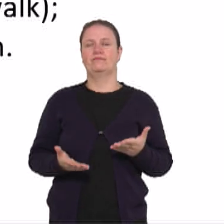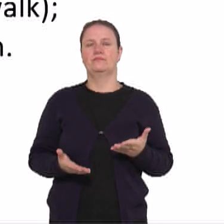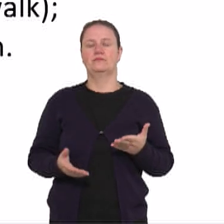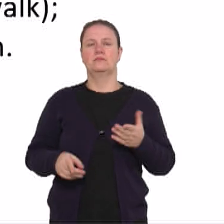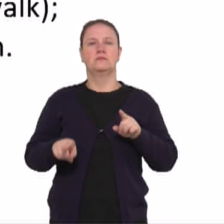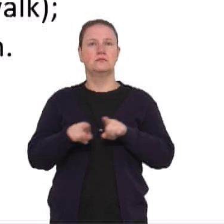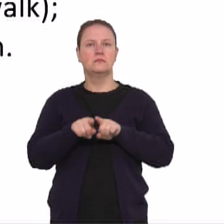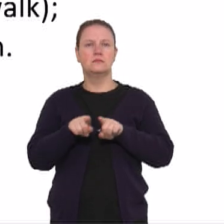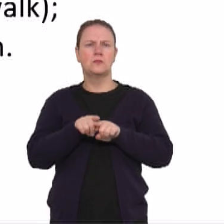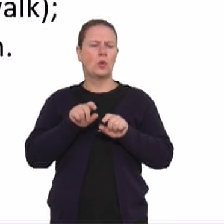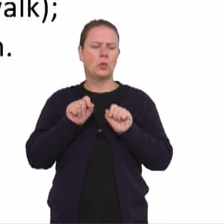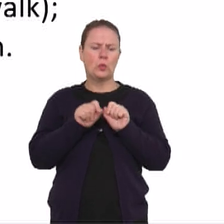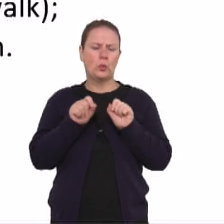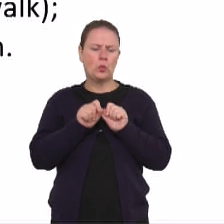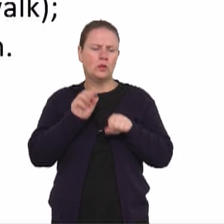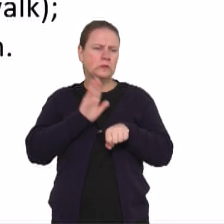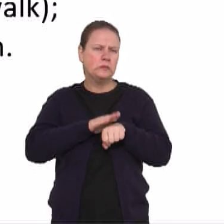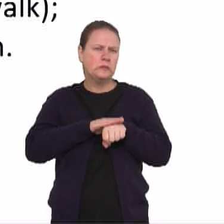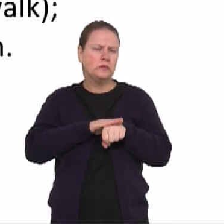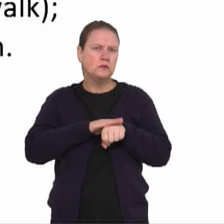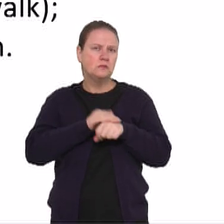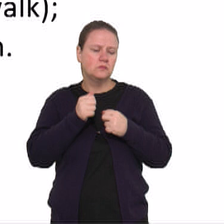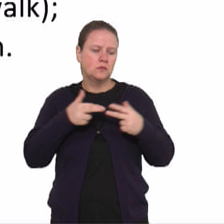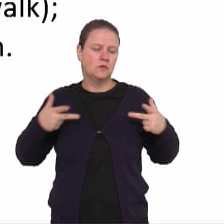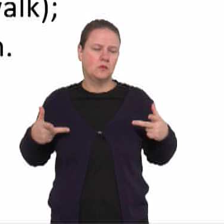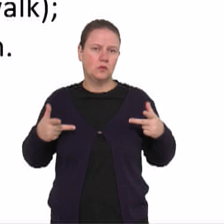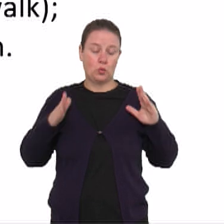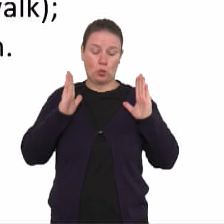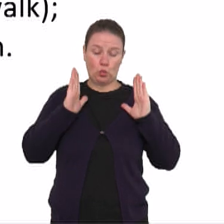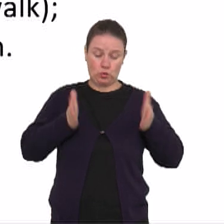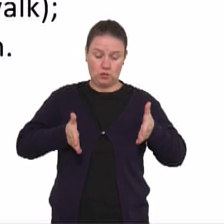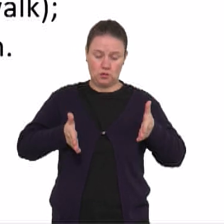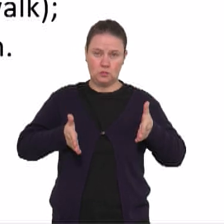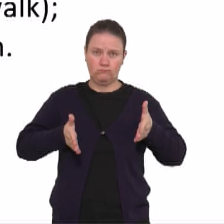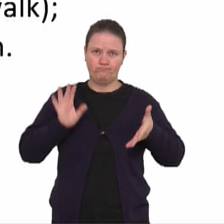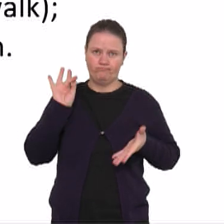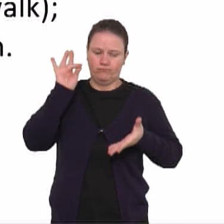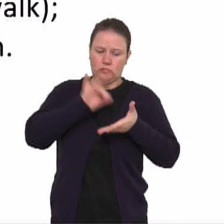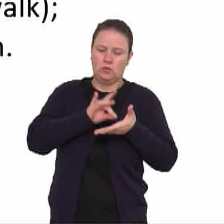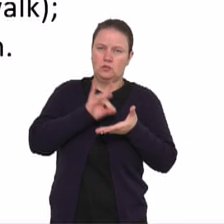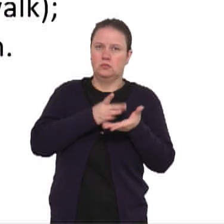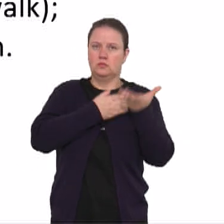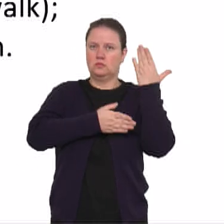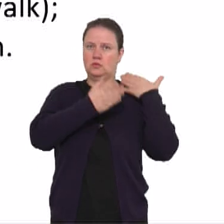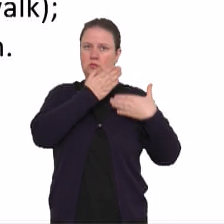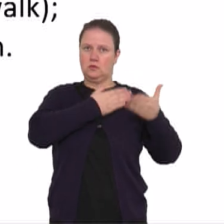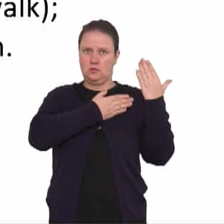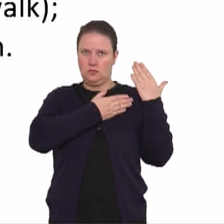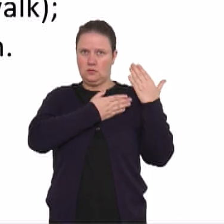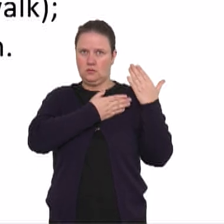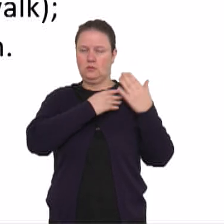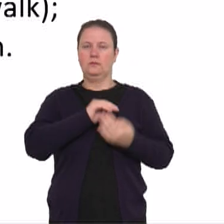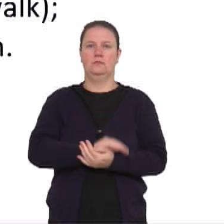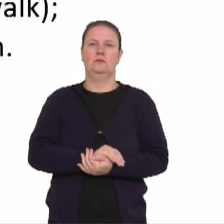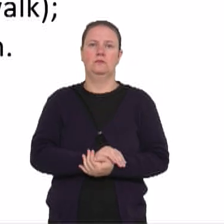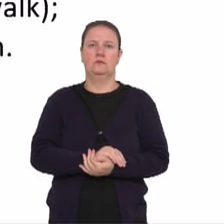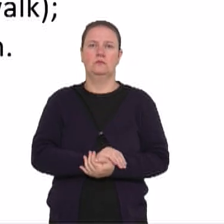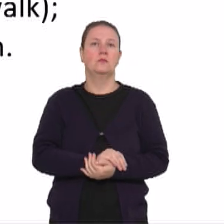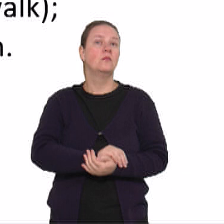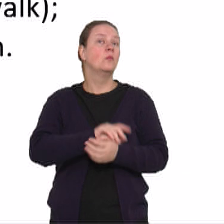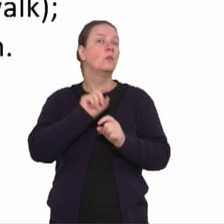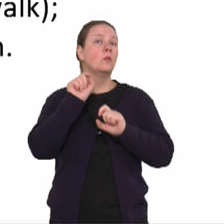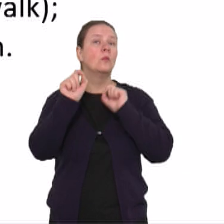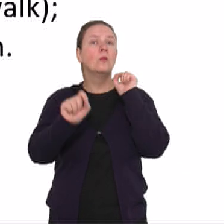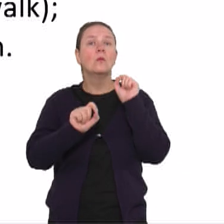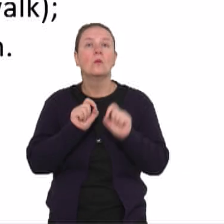e situações que ocorrem num tempo bem definido no passado. Por exemplo, she bought a new car